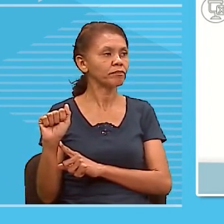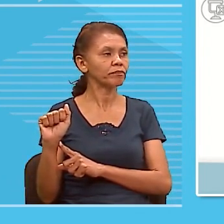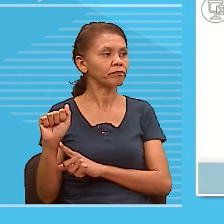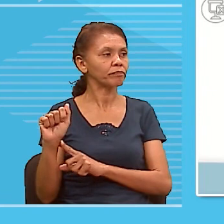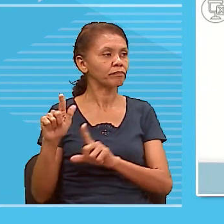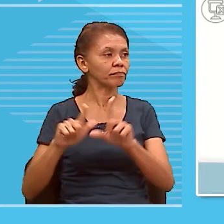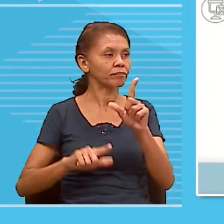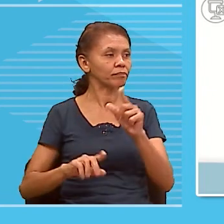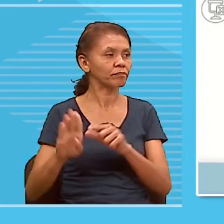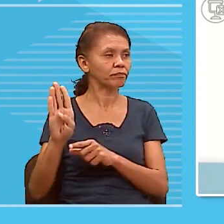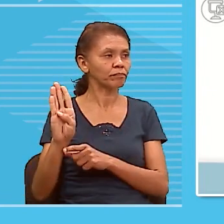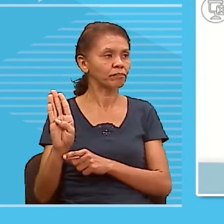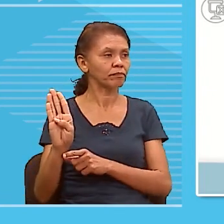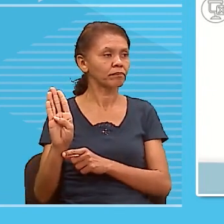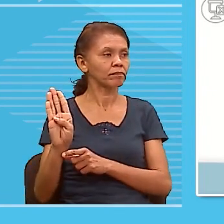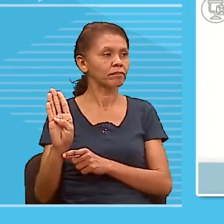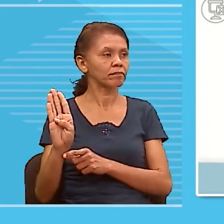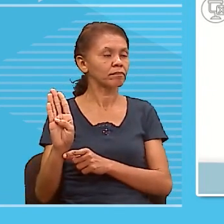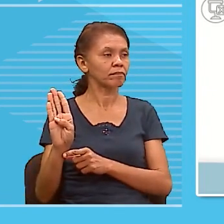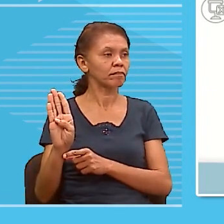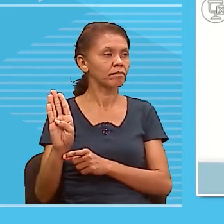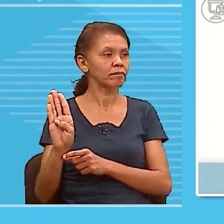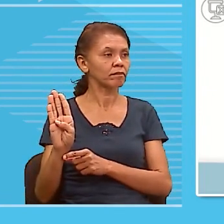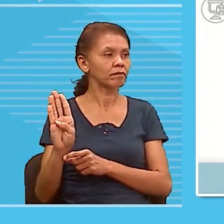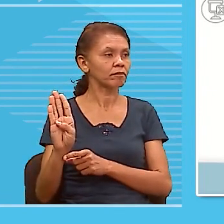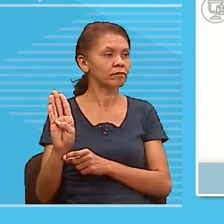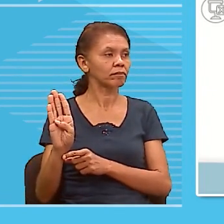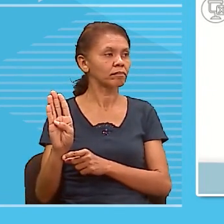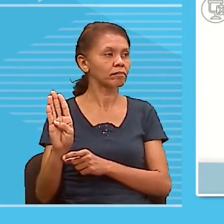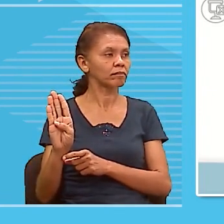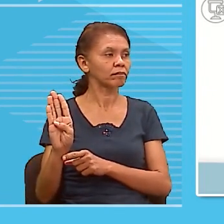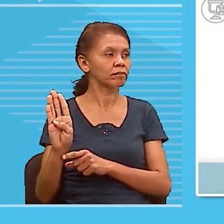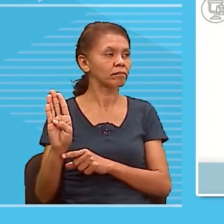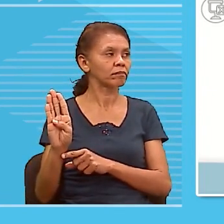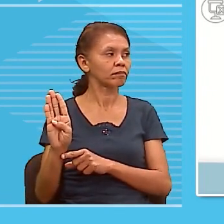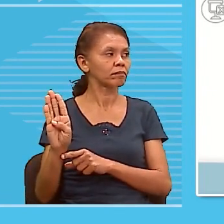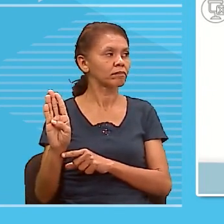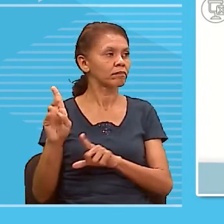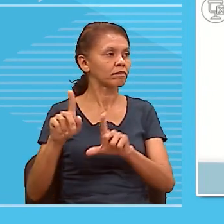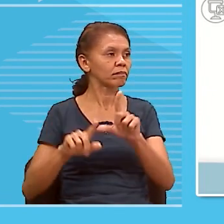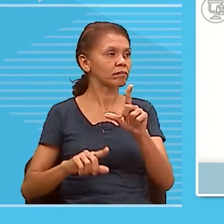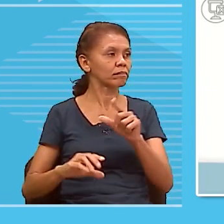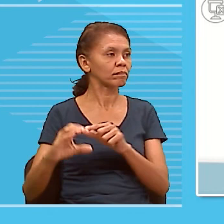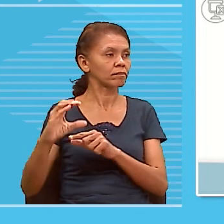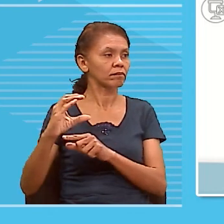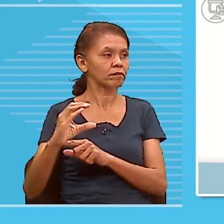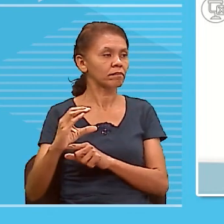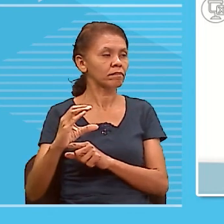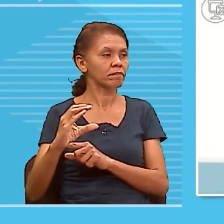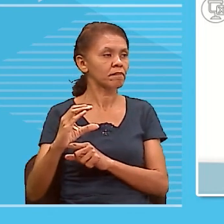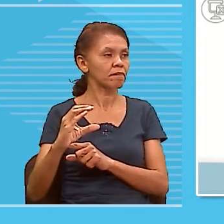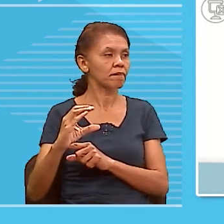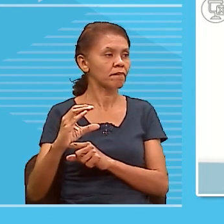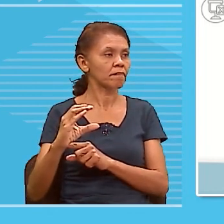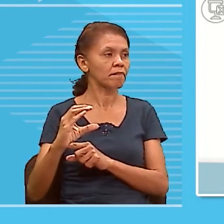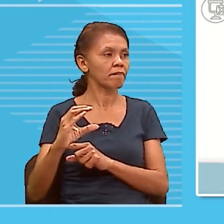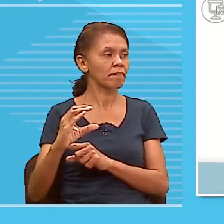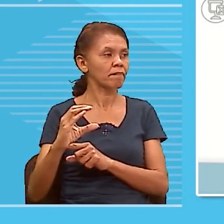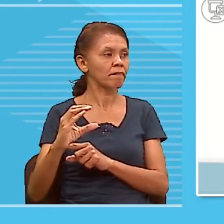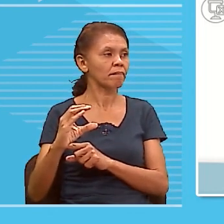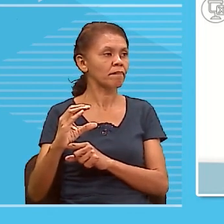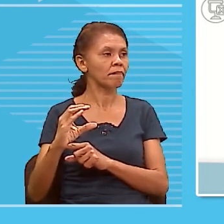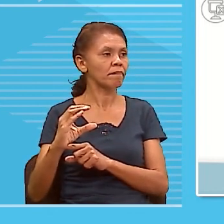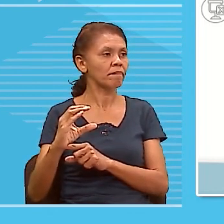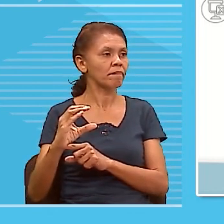questionar a validade das ideias apresentadas anteriormente comprovar a veracidade das informações